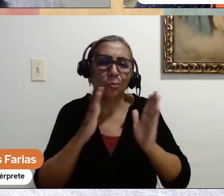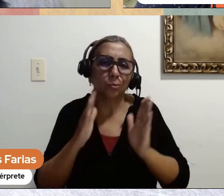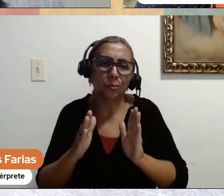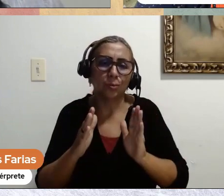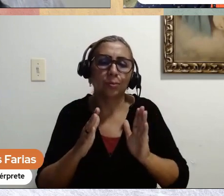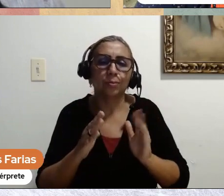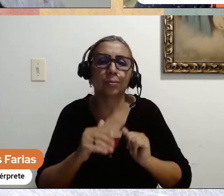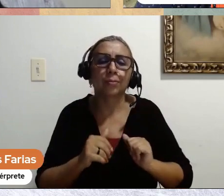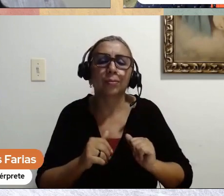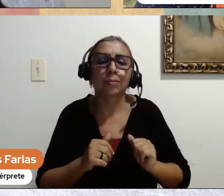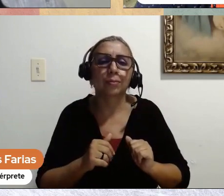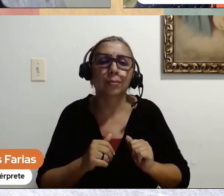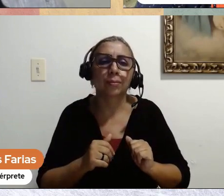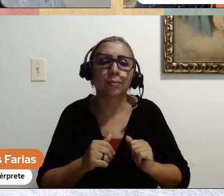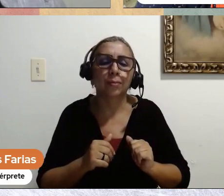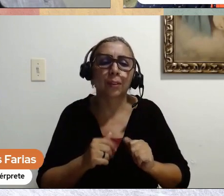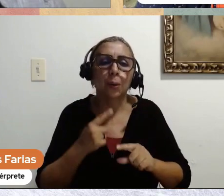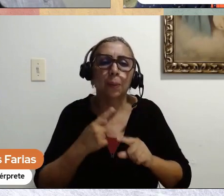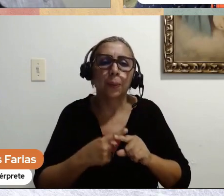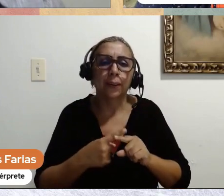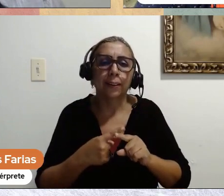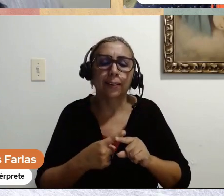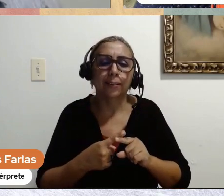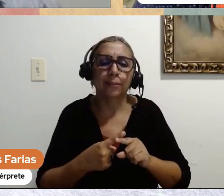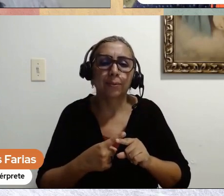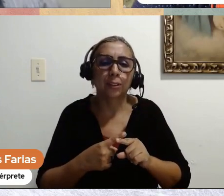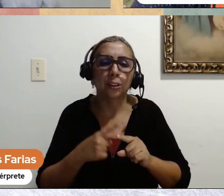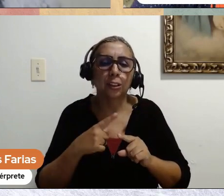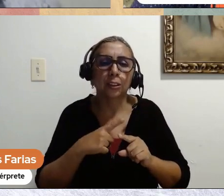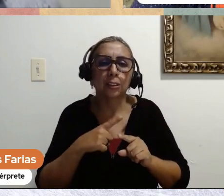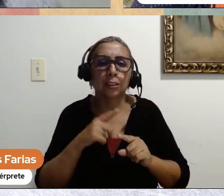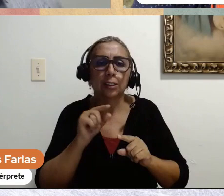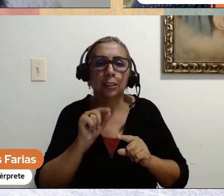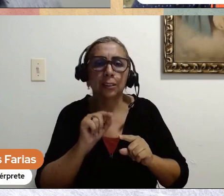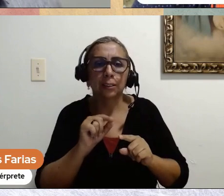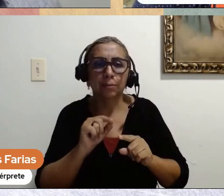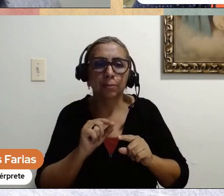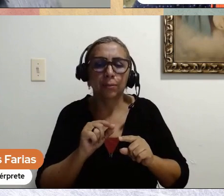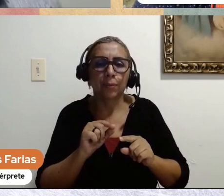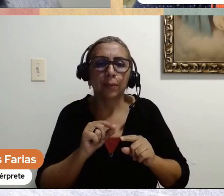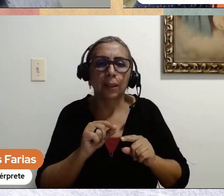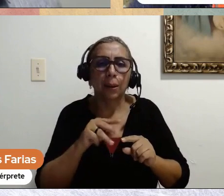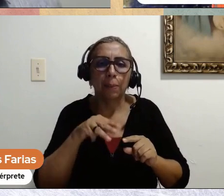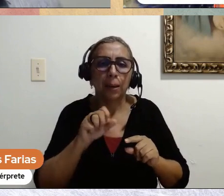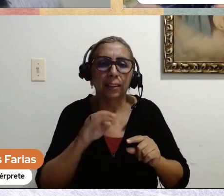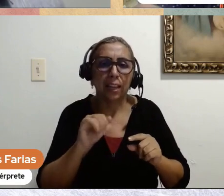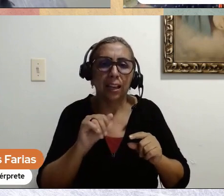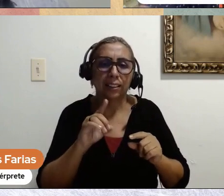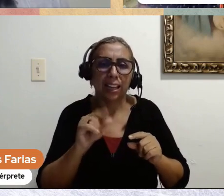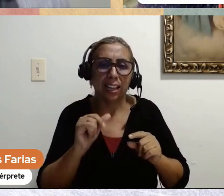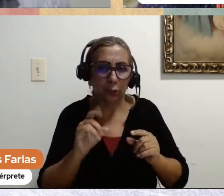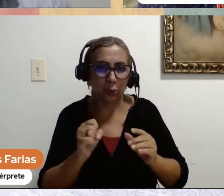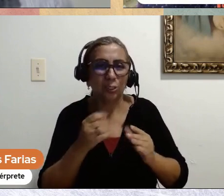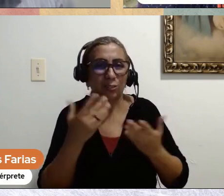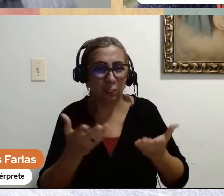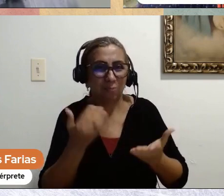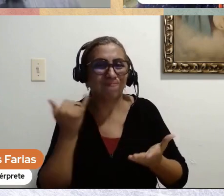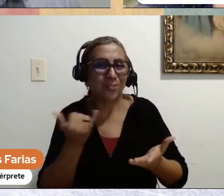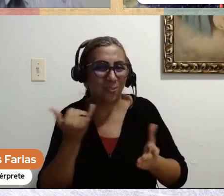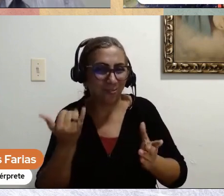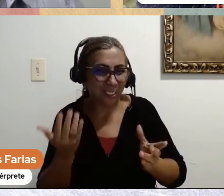conversão, sabe? Porque a gente subestimou a questão dos metadados. E aí, viu como eles são